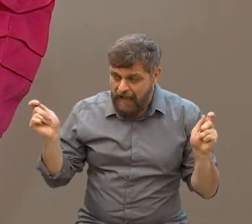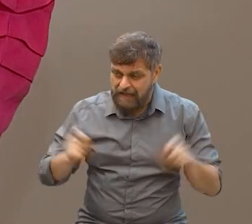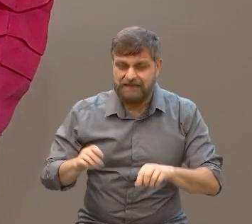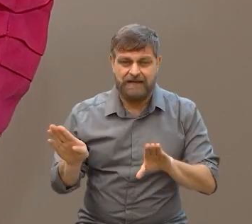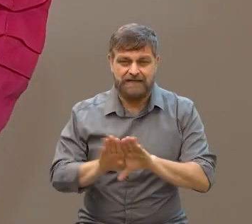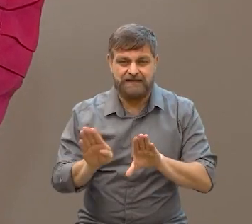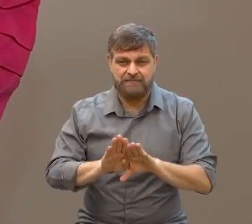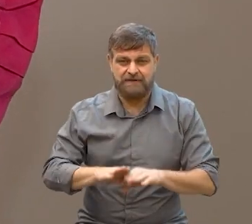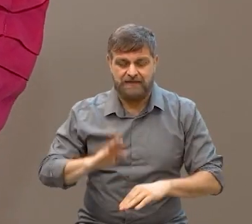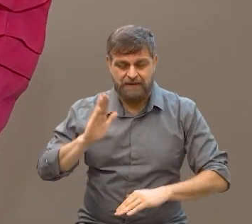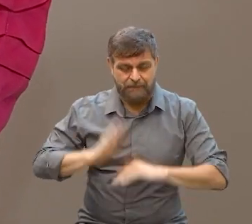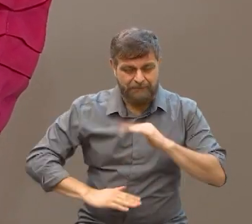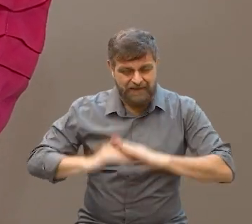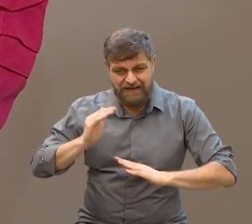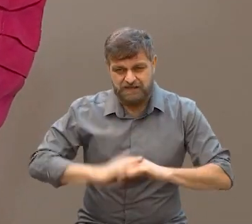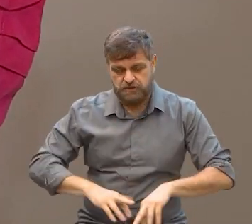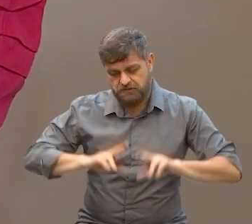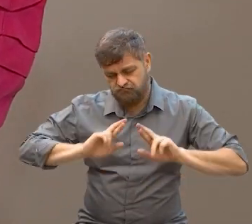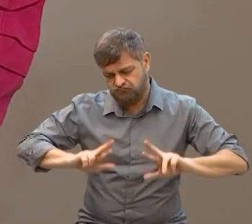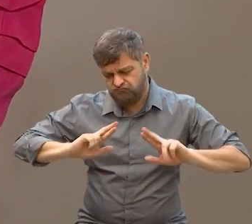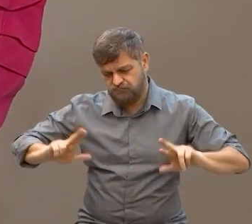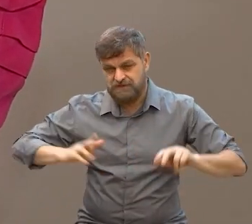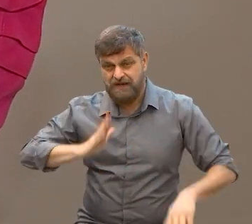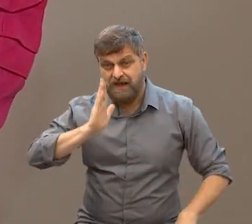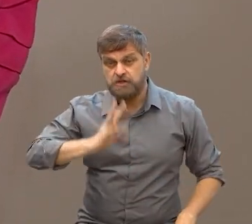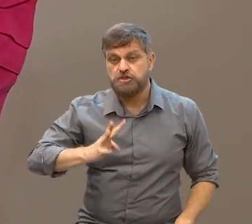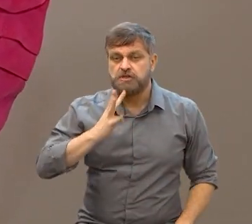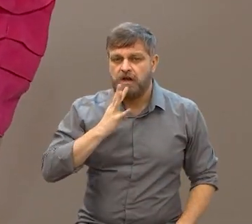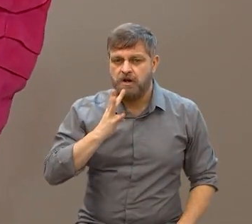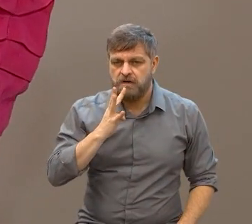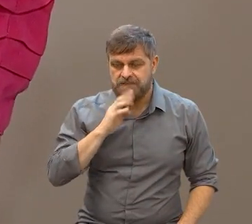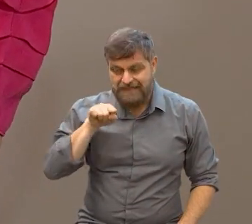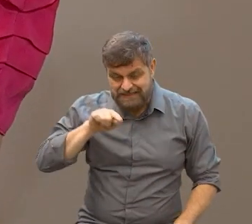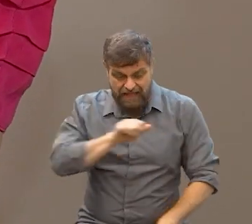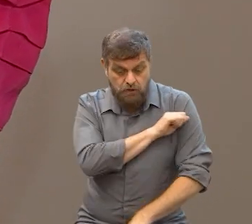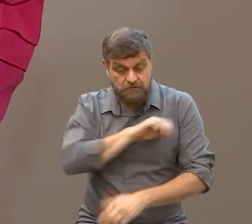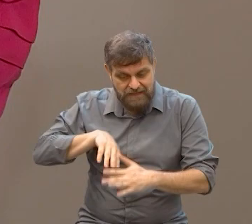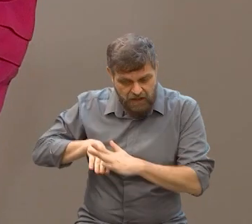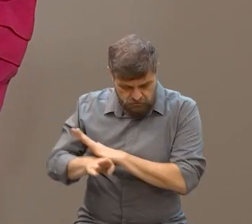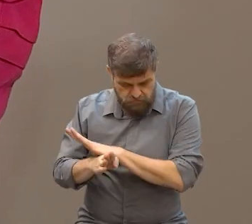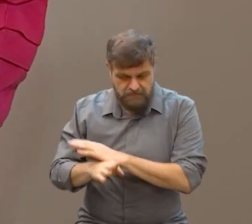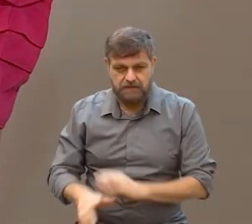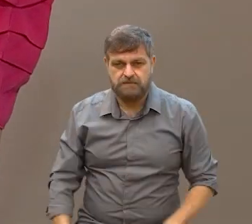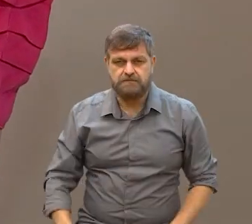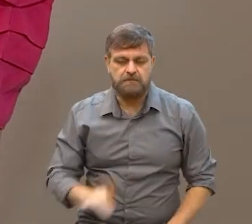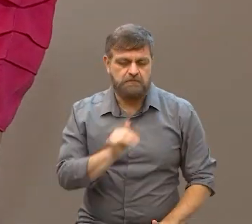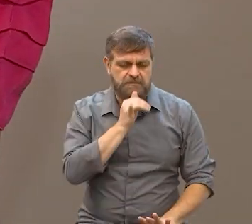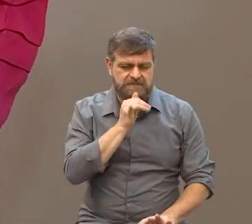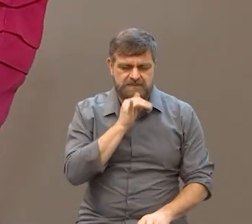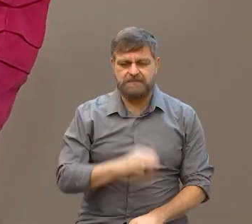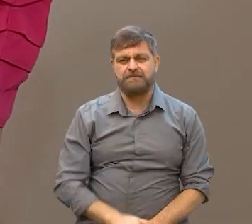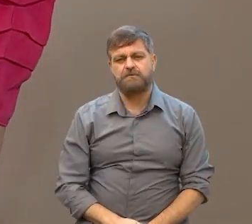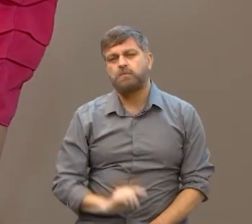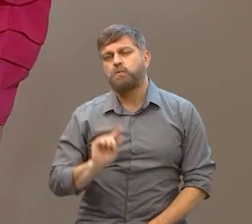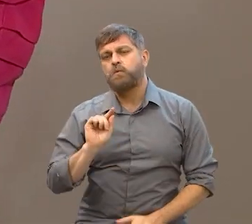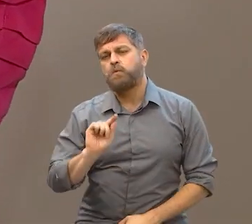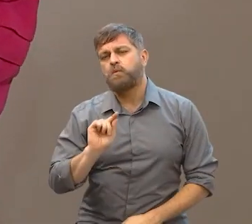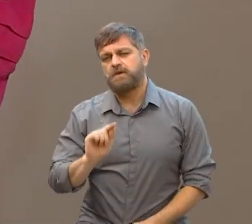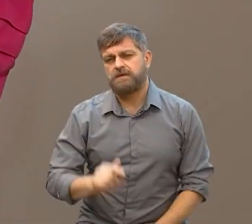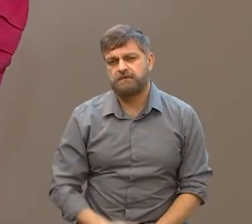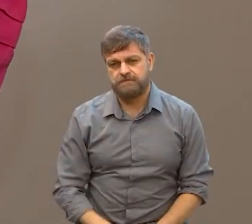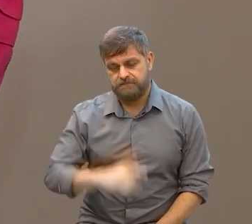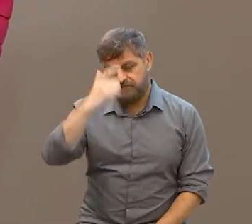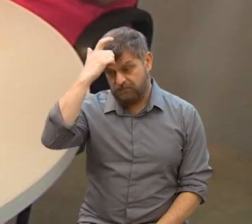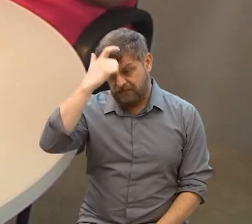variar dentro do que é já conhecido dos alunos. Então, eu gostaria de dar um exemplo que